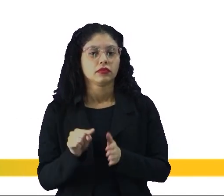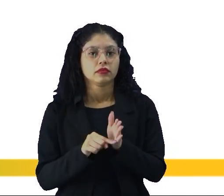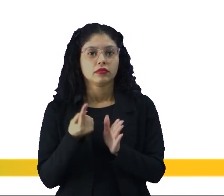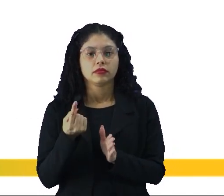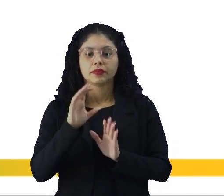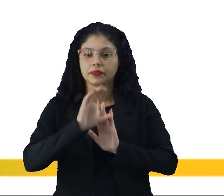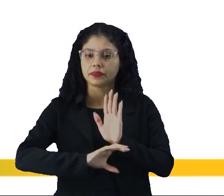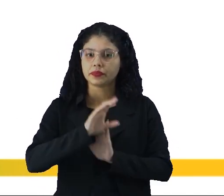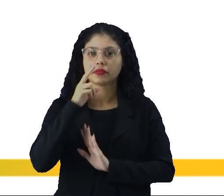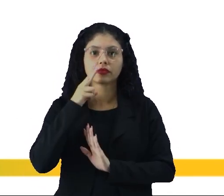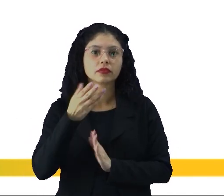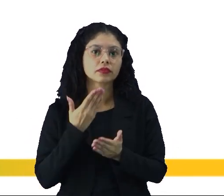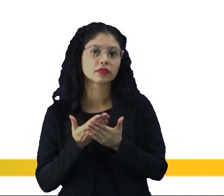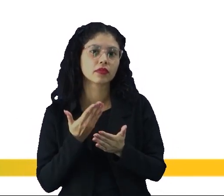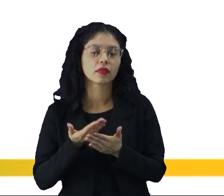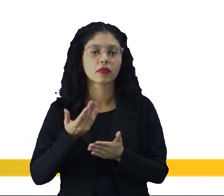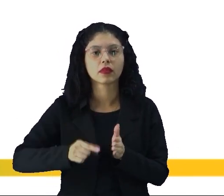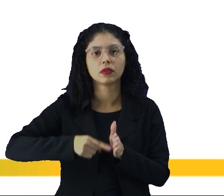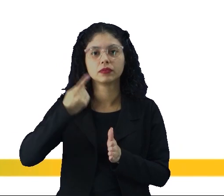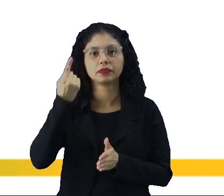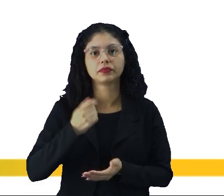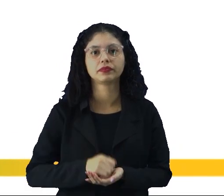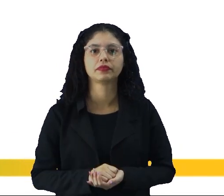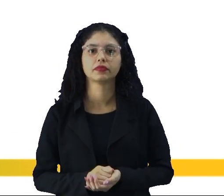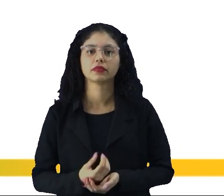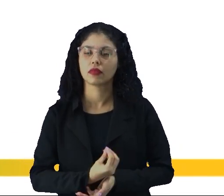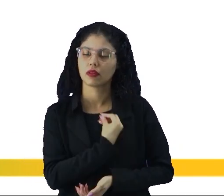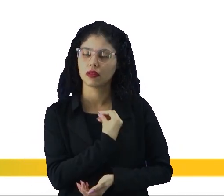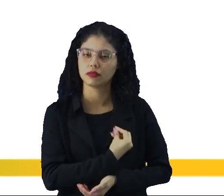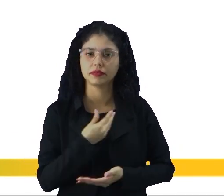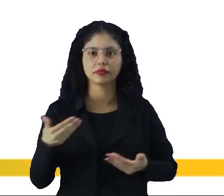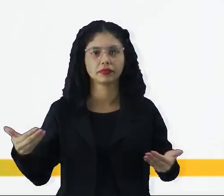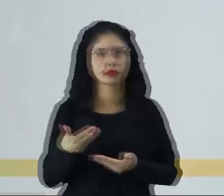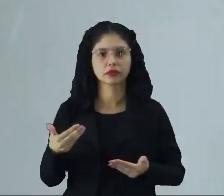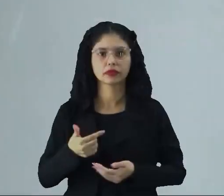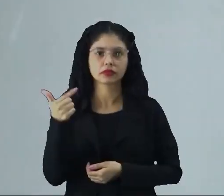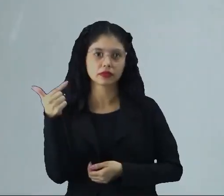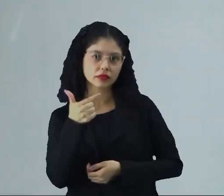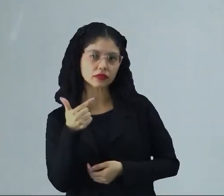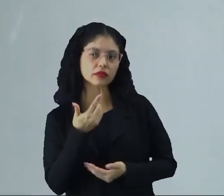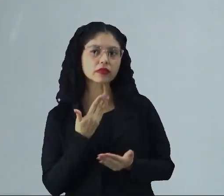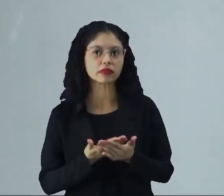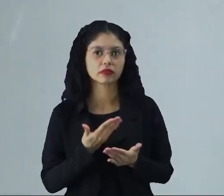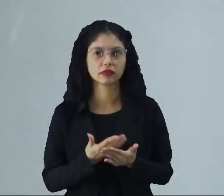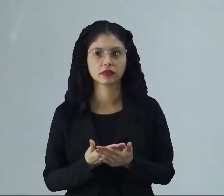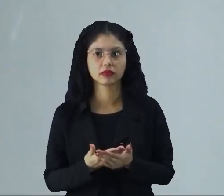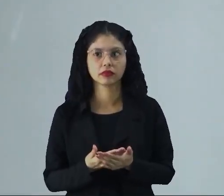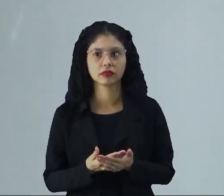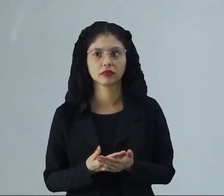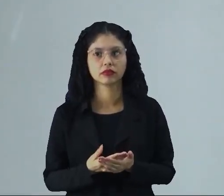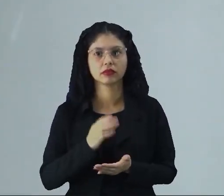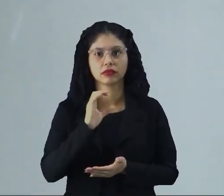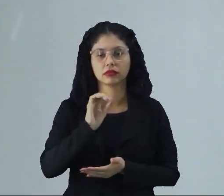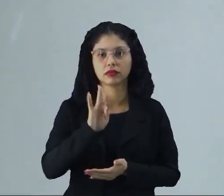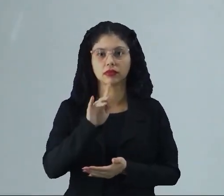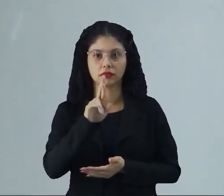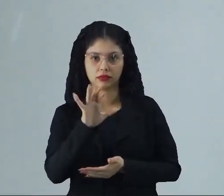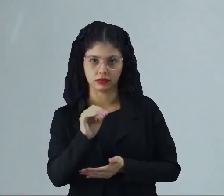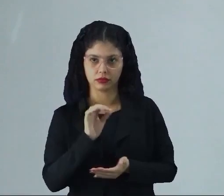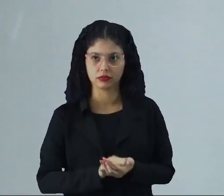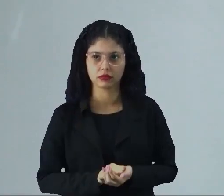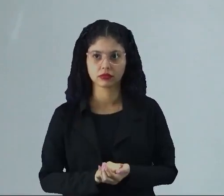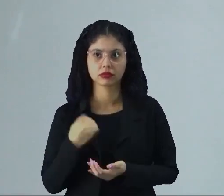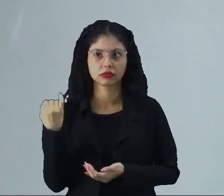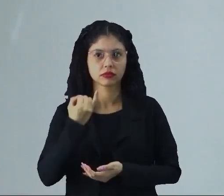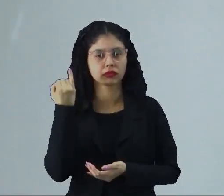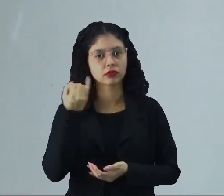primeiro conteúdo que nós vimos na aula 1 vai estar presente agora na nossa aula 2, no lançamento oblíquo.